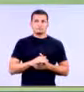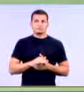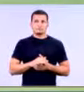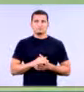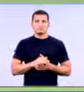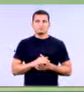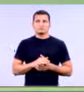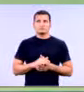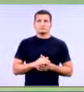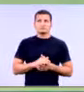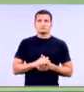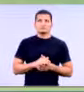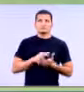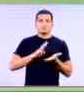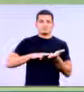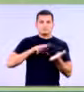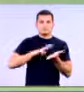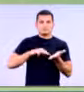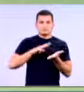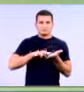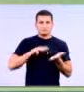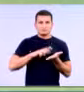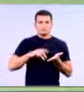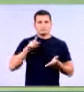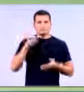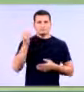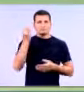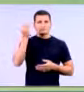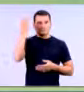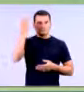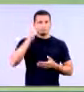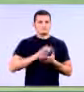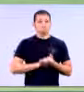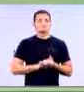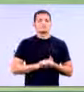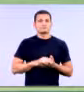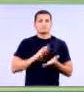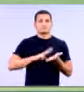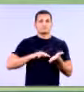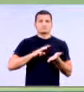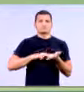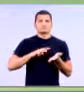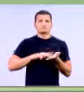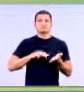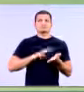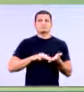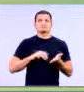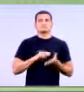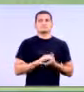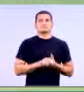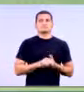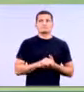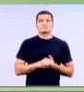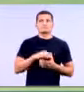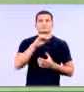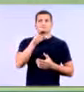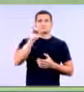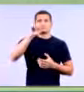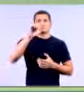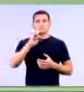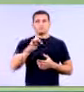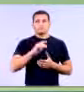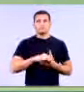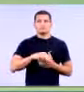vimos as metodologias, é importante tomar nota a respeito disso. As metodologias em EAD,